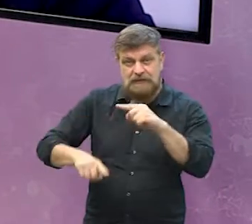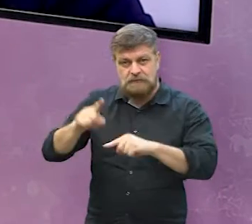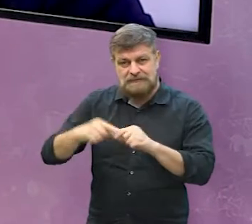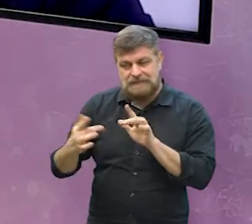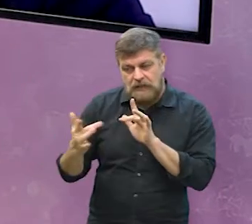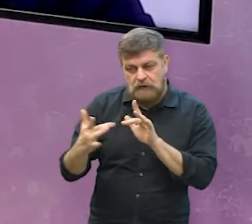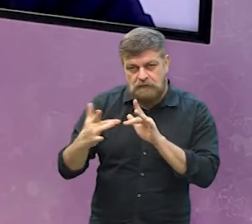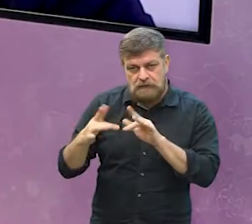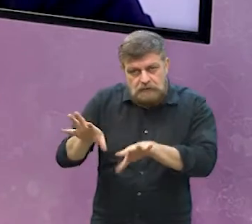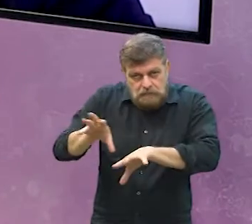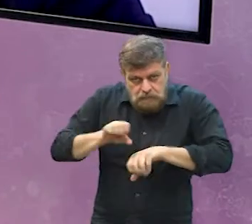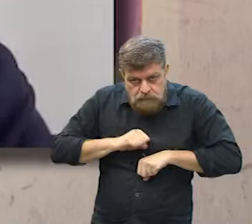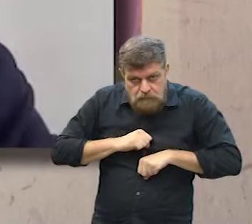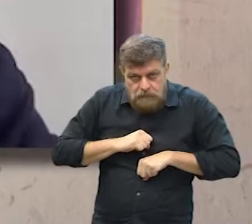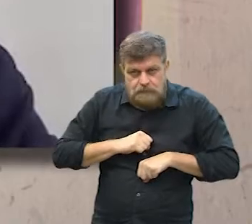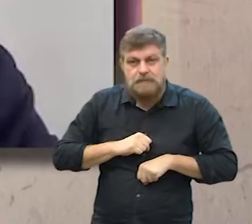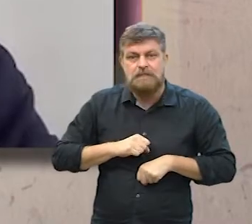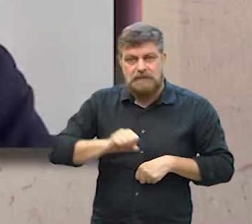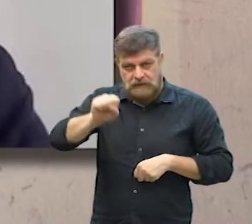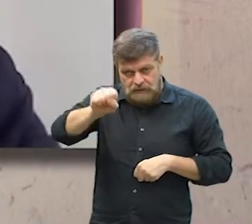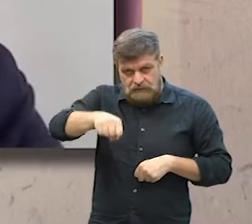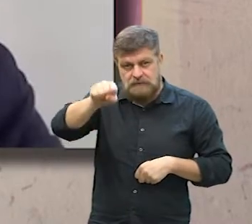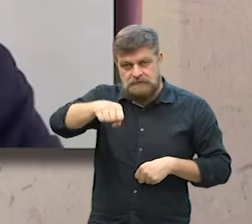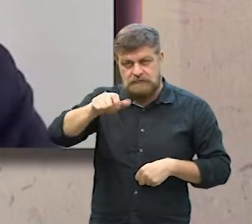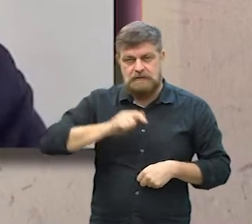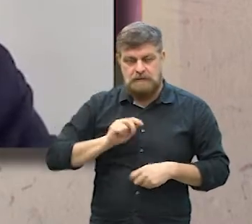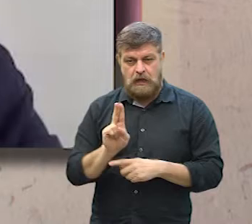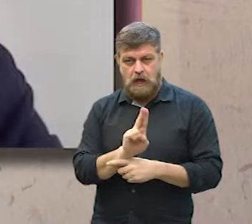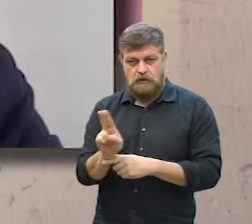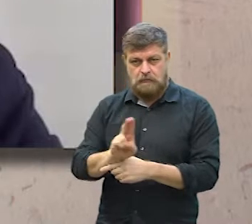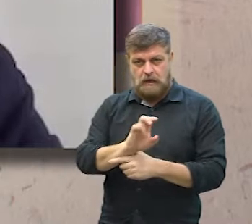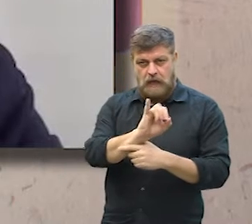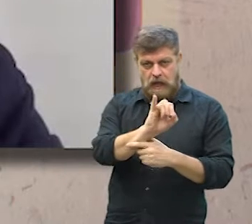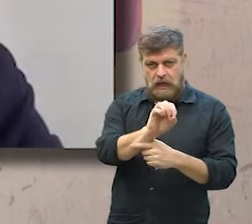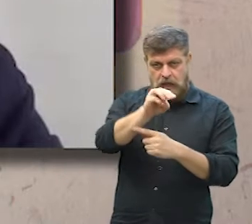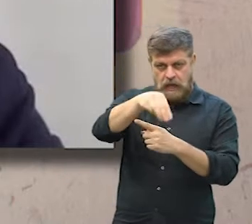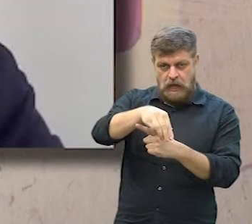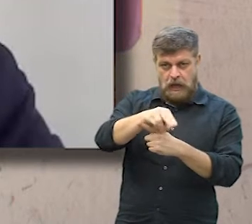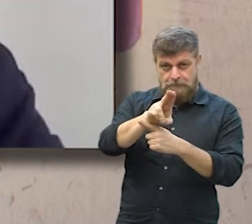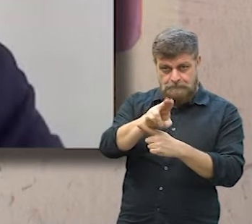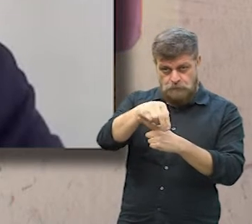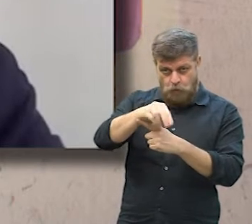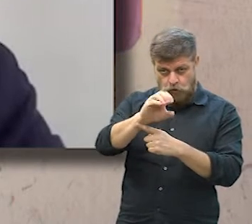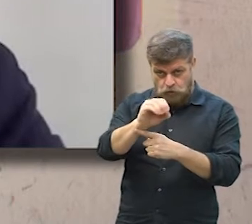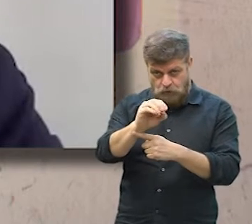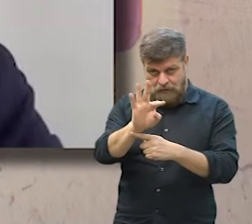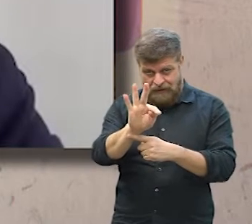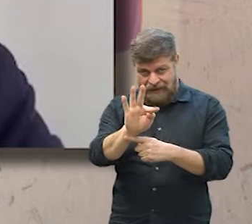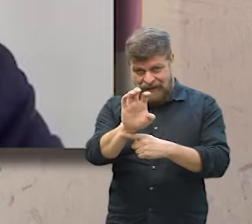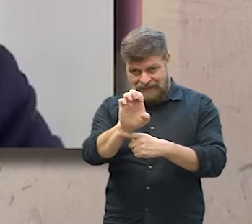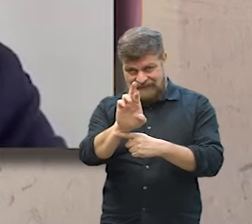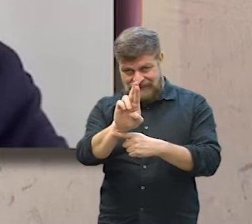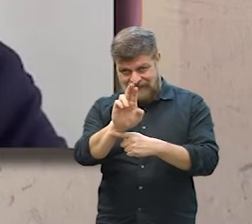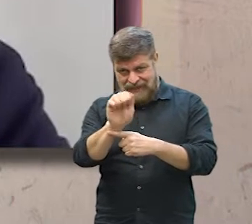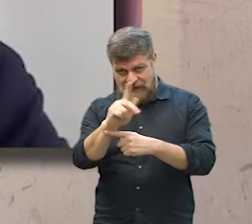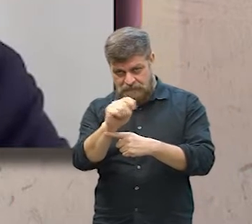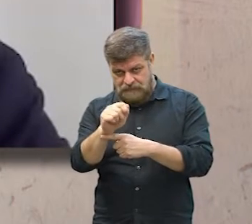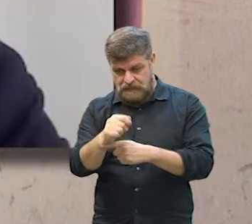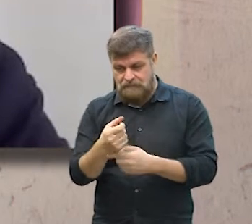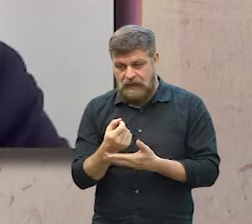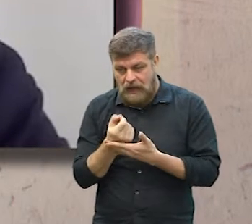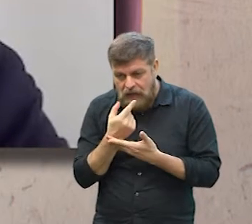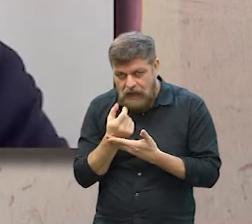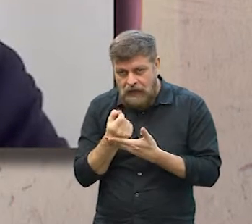com aquela substância que causa? Esse procedimento chamado imunoterapia é baseado nesse conceito, é essa a ideia, você dá em